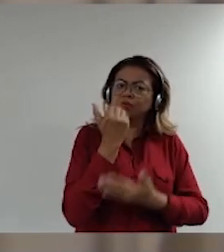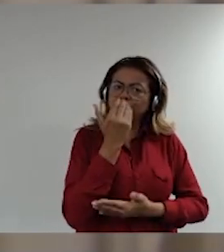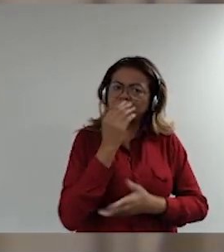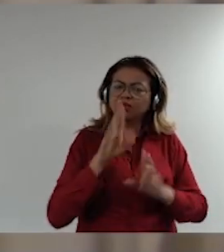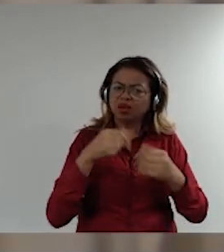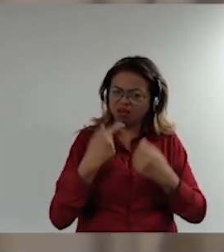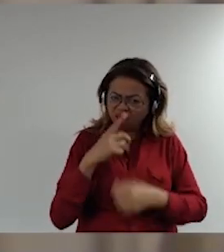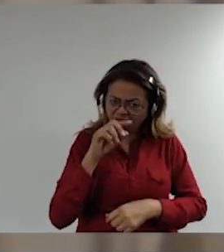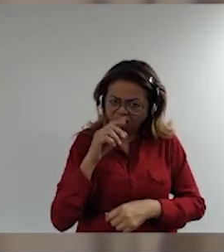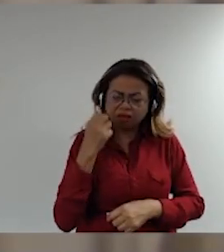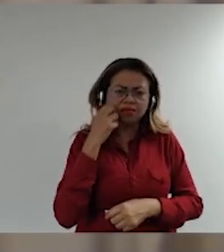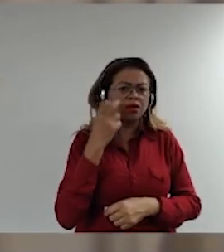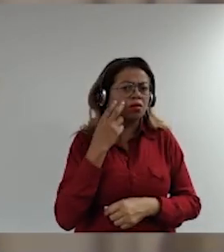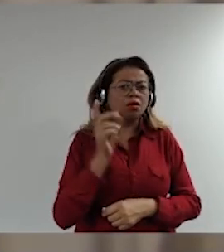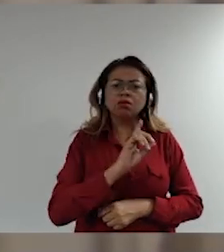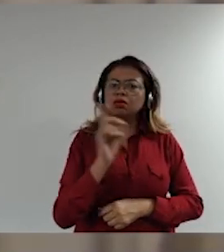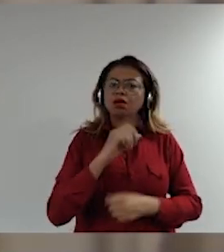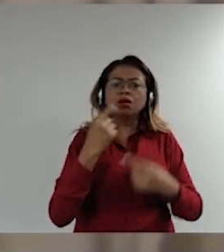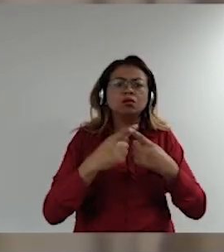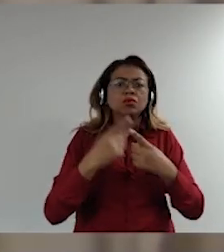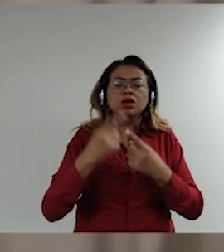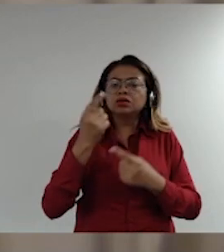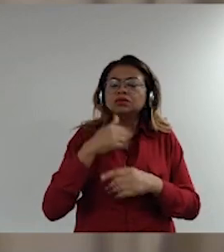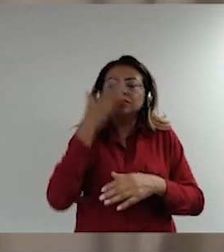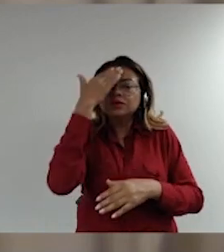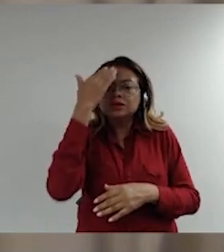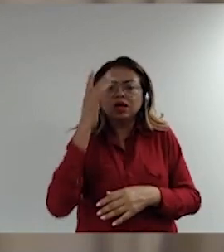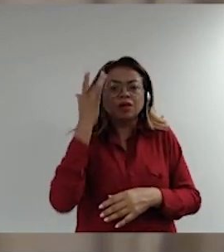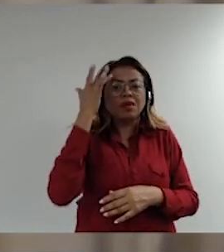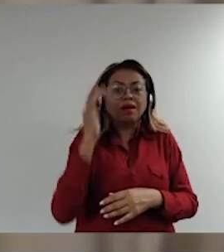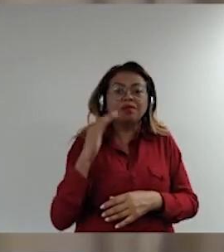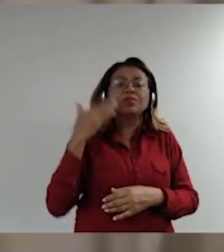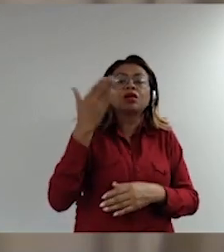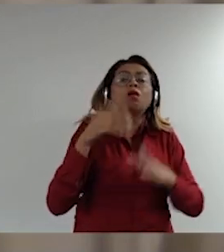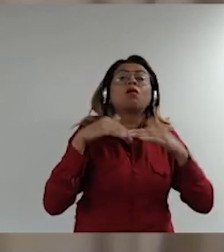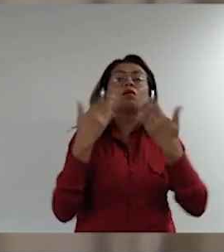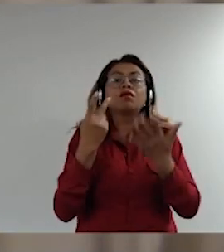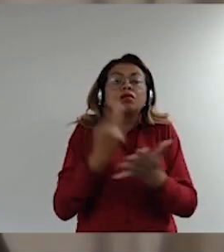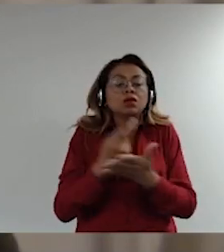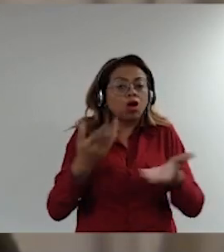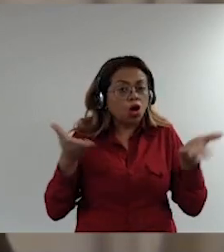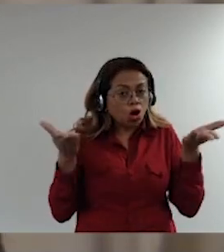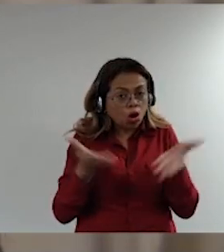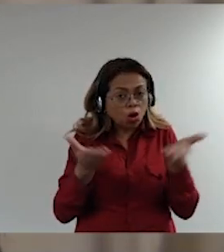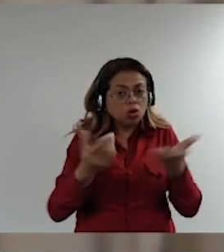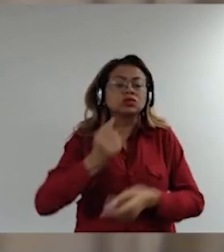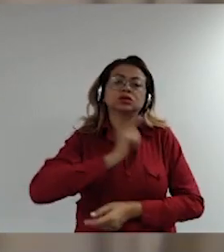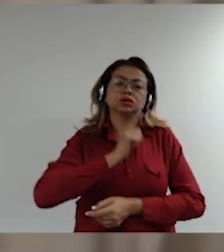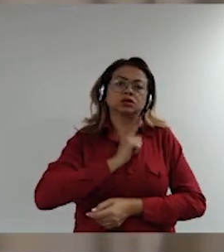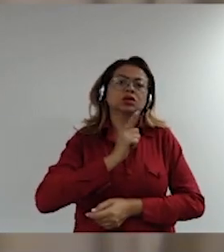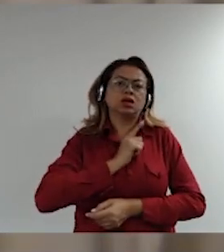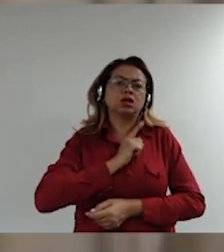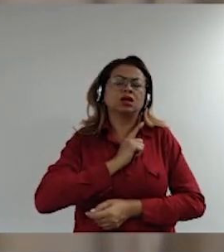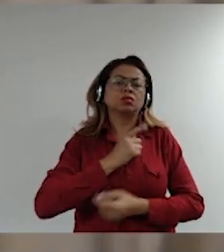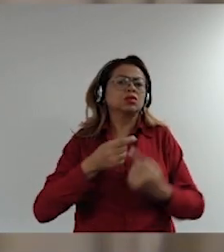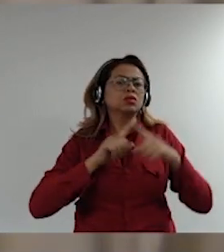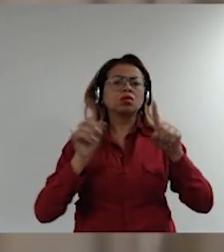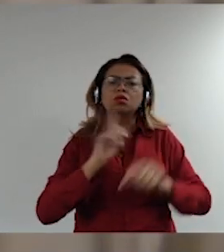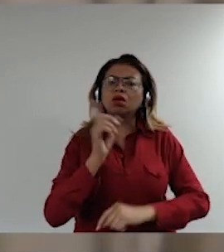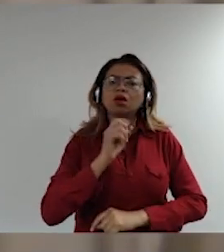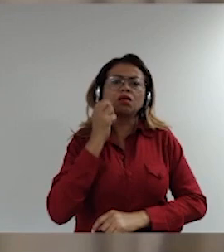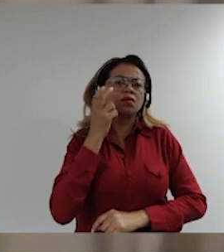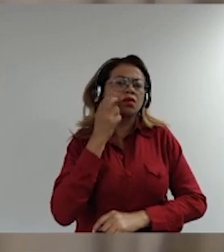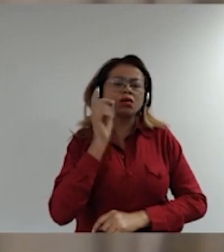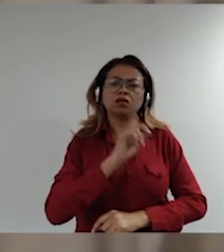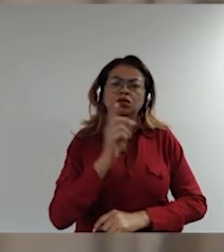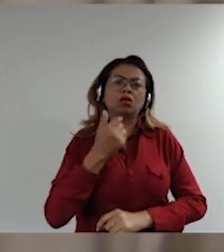sabemos o que nos espera no dia seguinte. Hoje nós temos, amanhã não temos, e não é para que nem